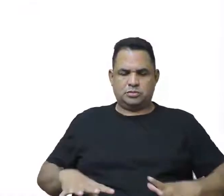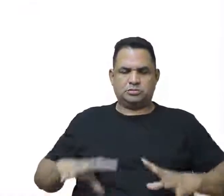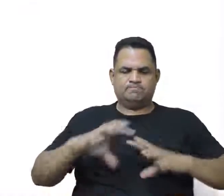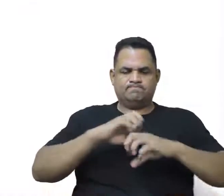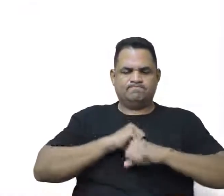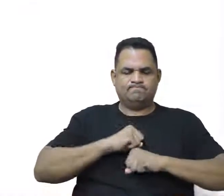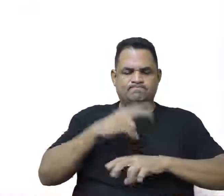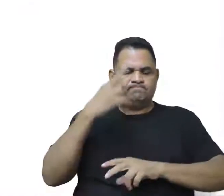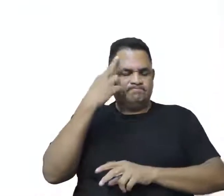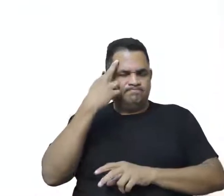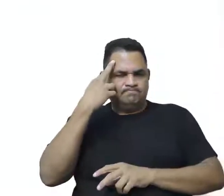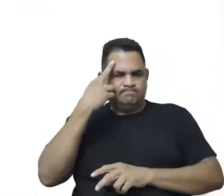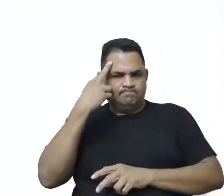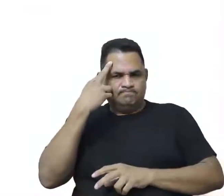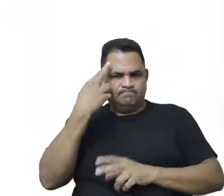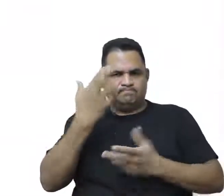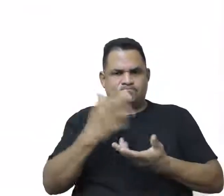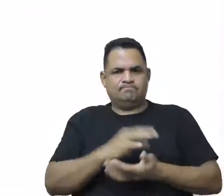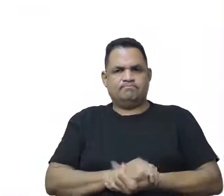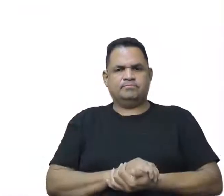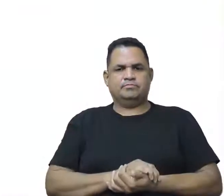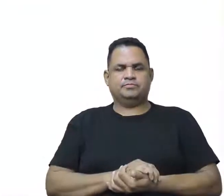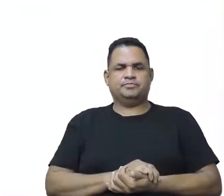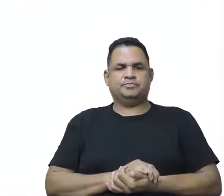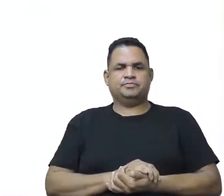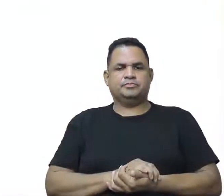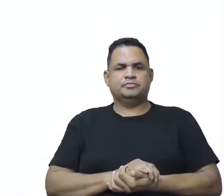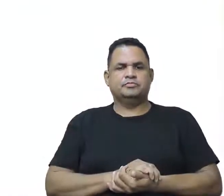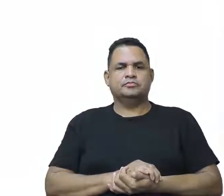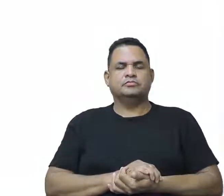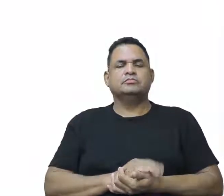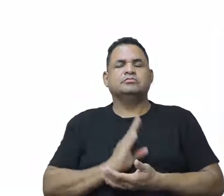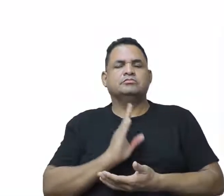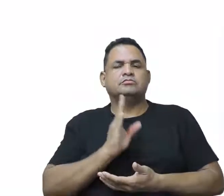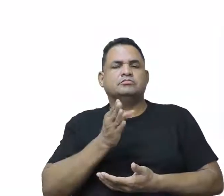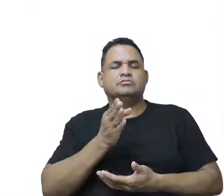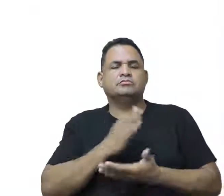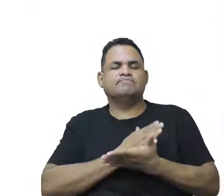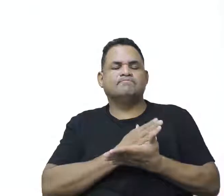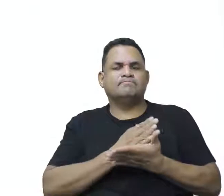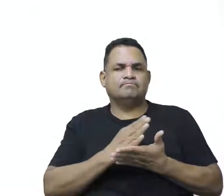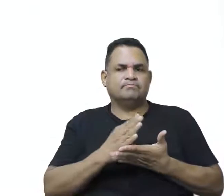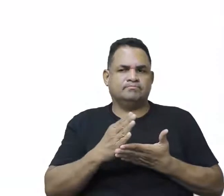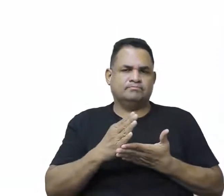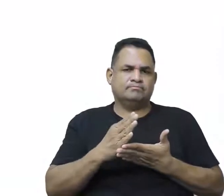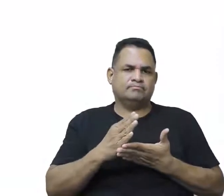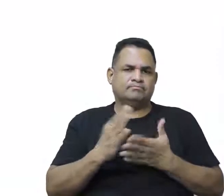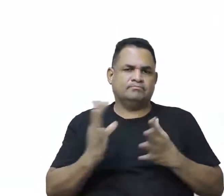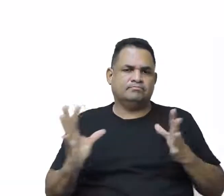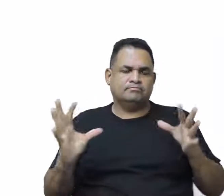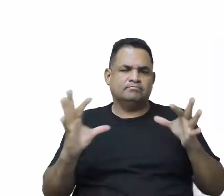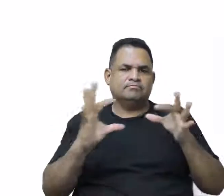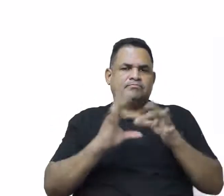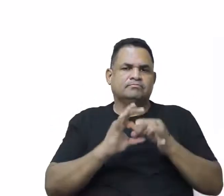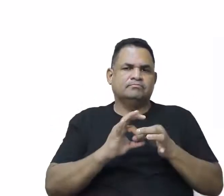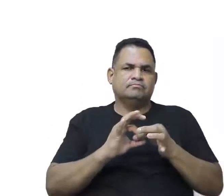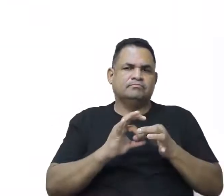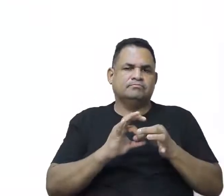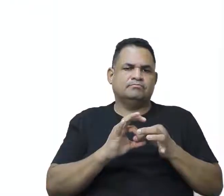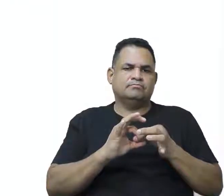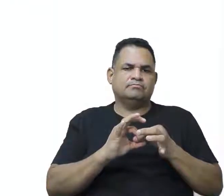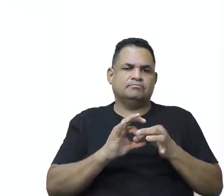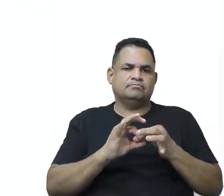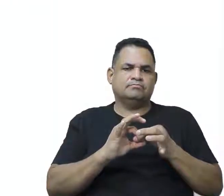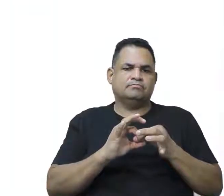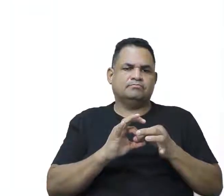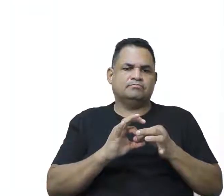dessa racionalidade, né? E ele já começa a associar